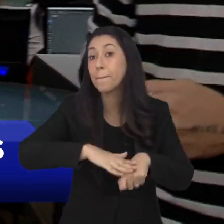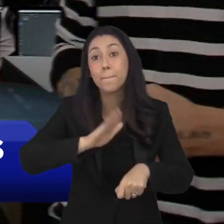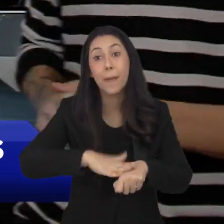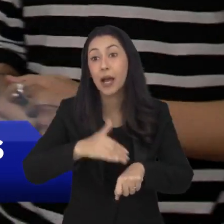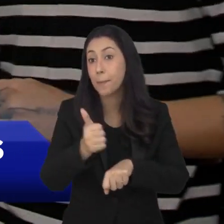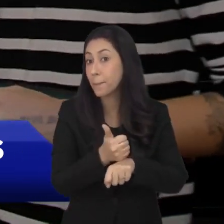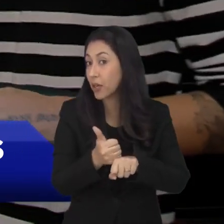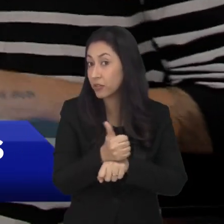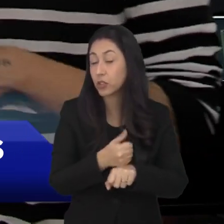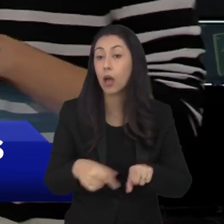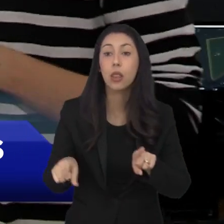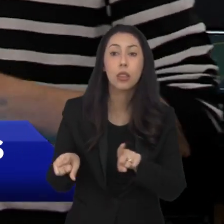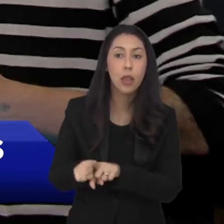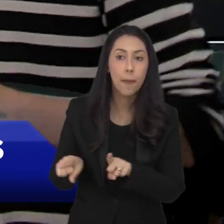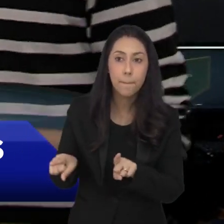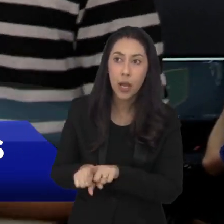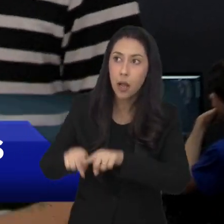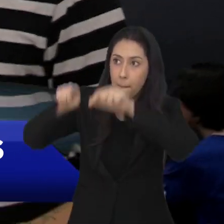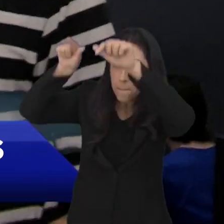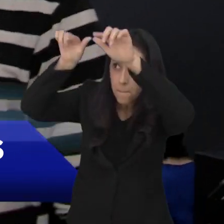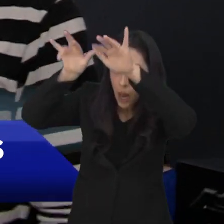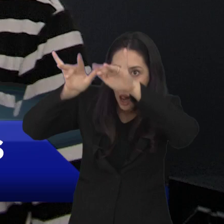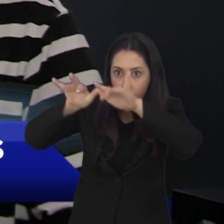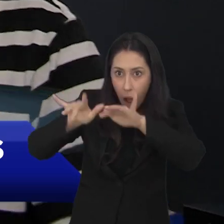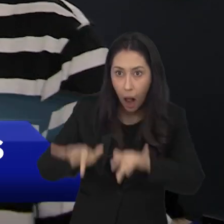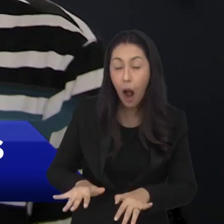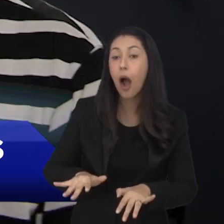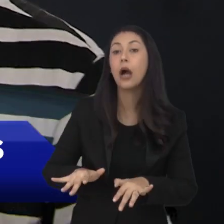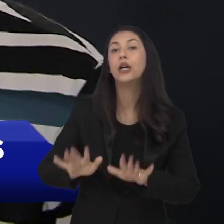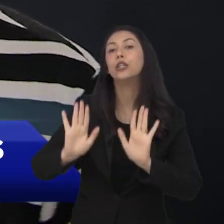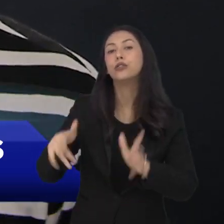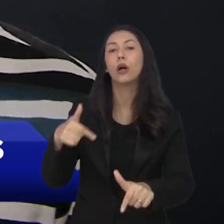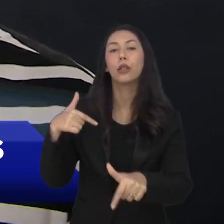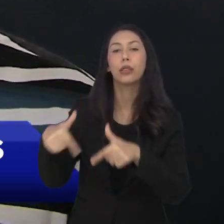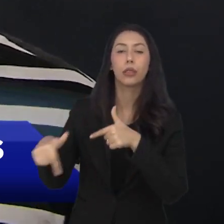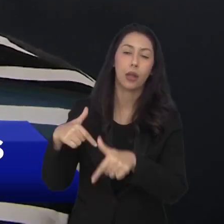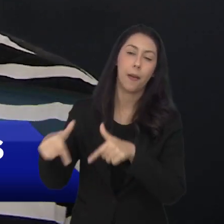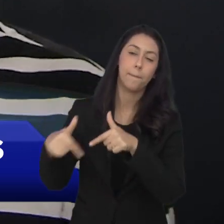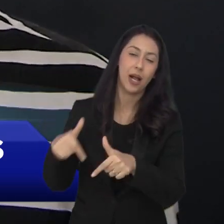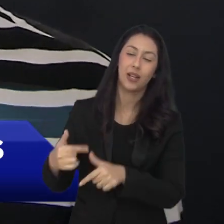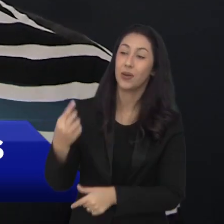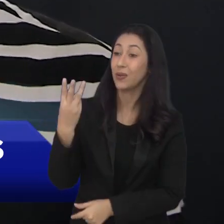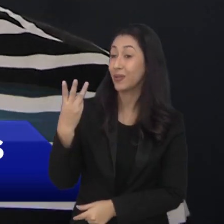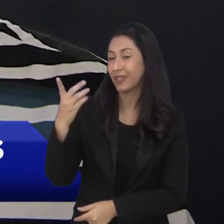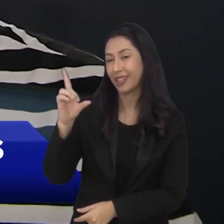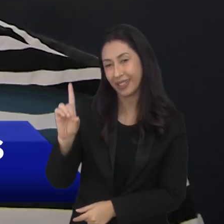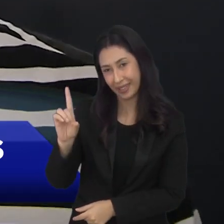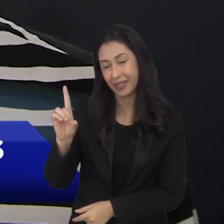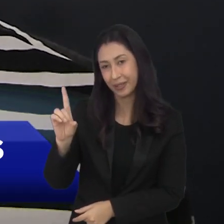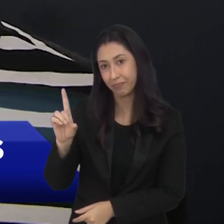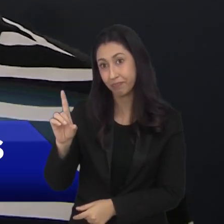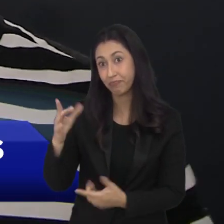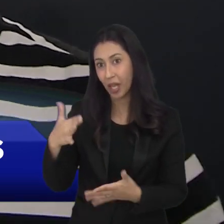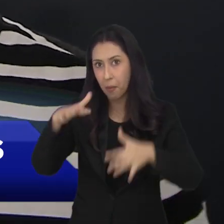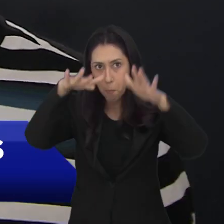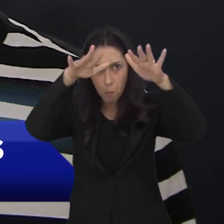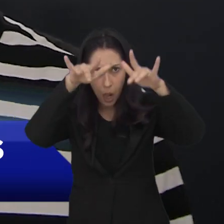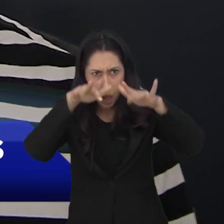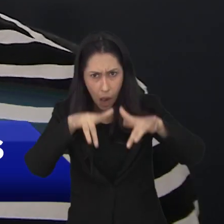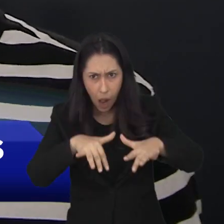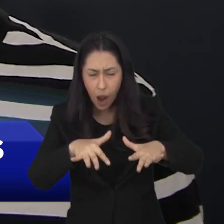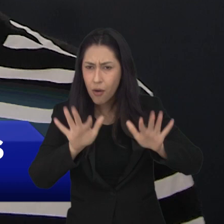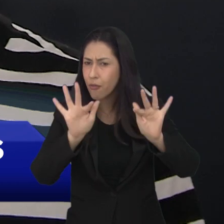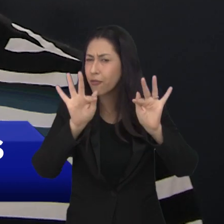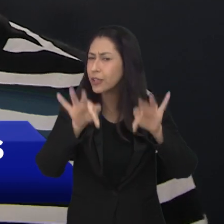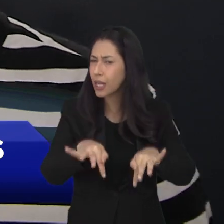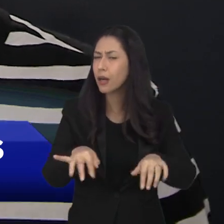mais profissionais nessa área. Tem também a parte de programação, que a programação em si se trabalha com a parte do 3D, né? A programação